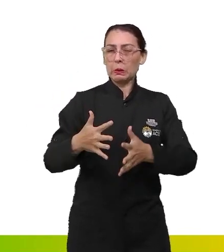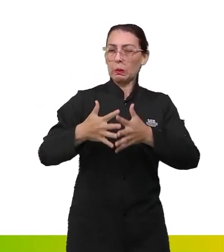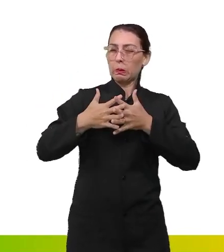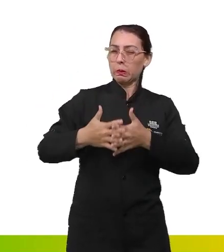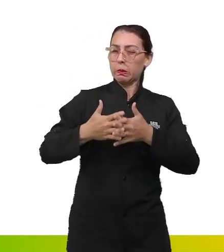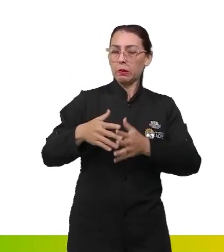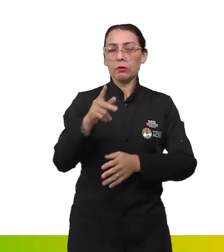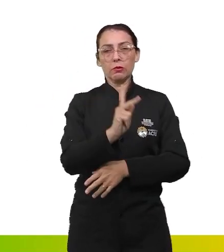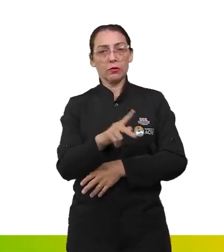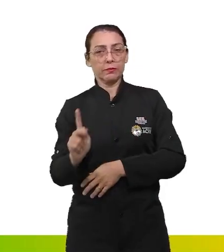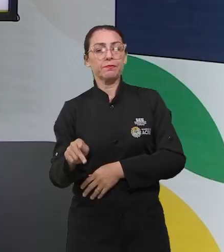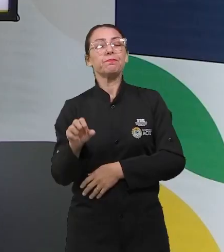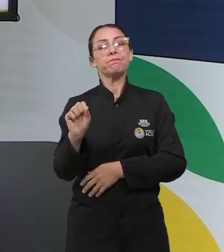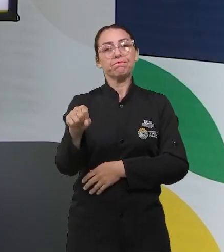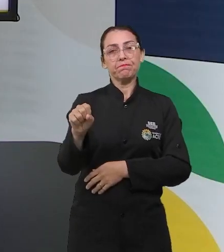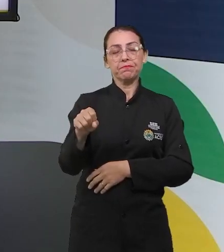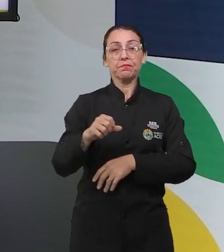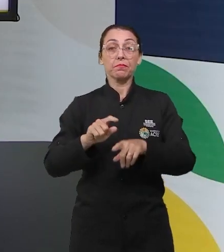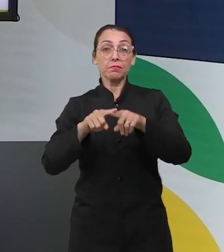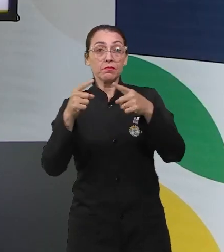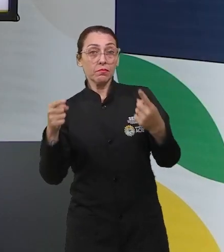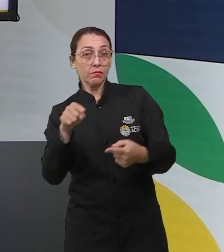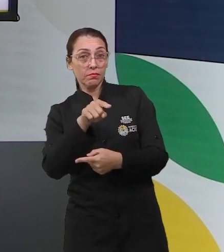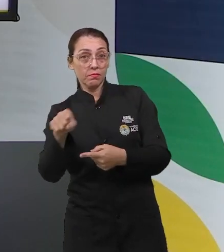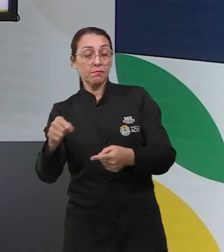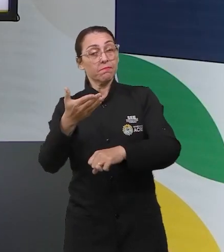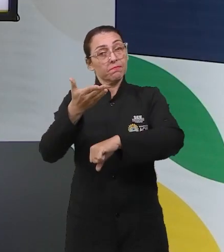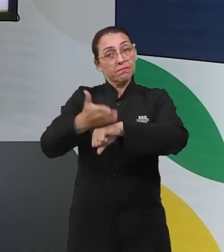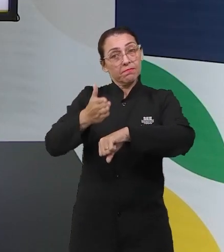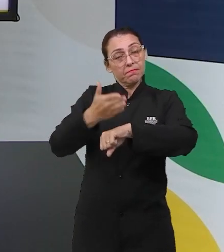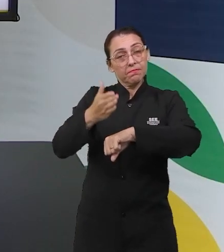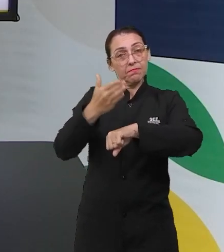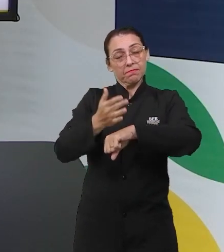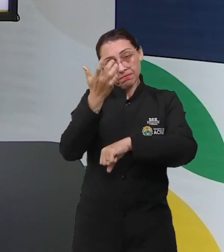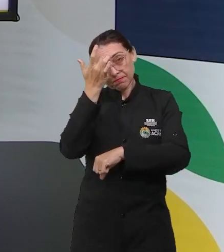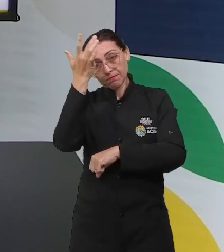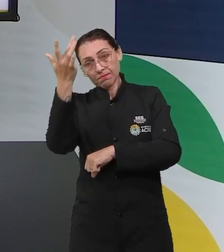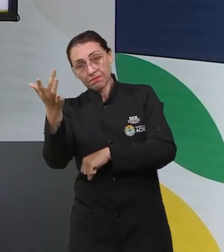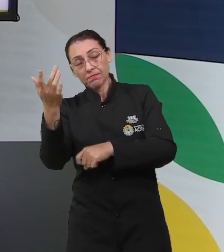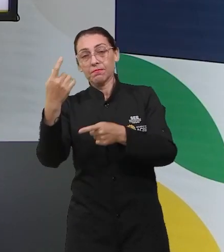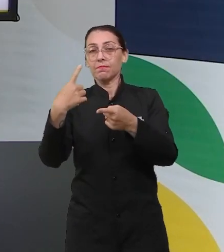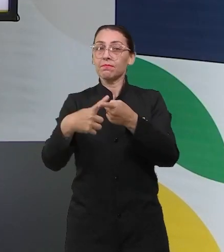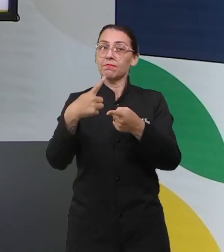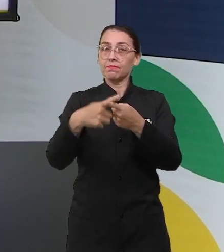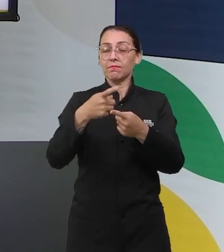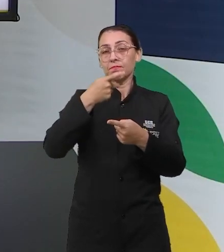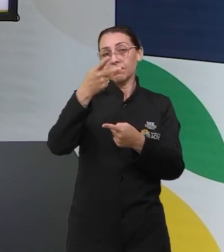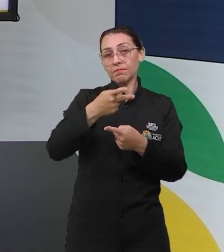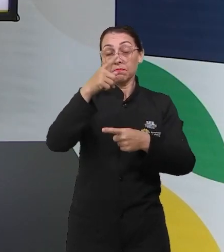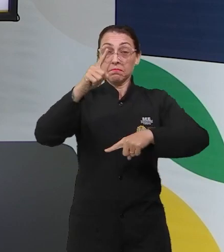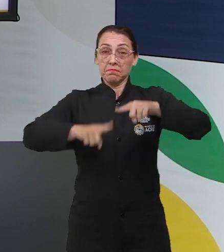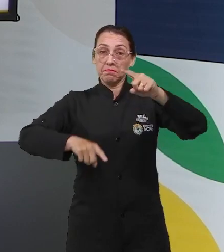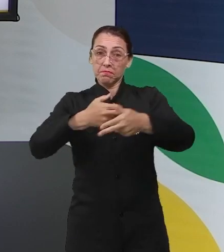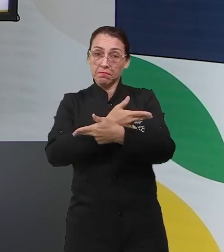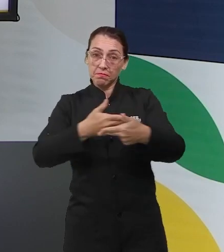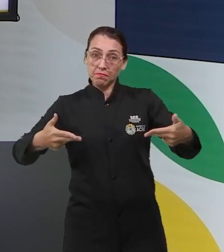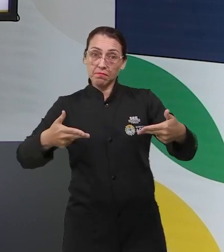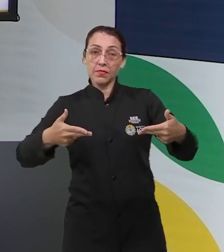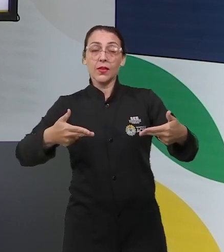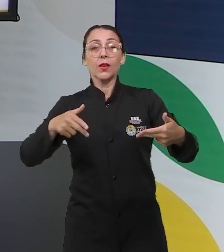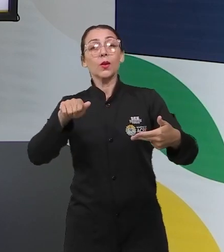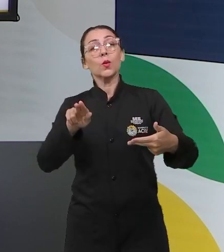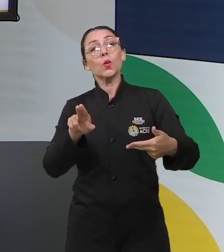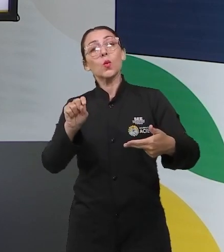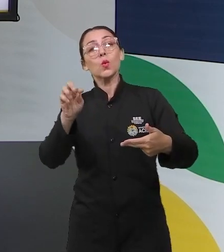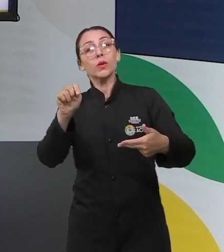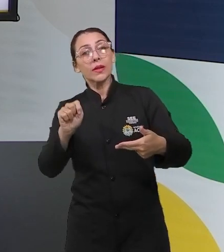isso, né, professor? É um pouco complicado. Mas vocês vão ver que na prática isso aí se torna fácil. Porque se eu estiver falando de um objeto, é gusta. Se eu estiver falando